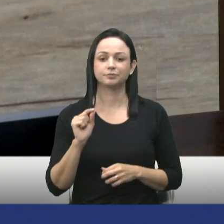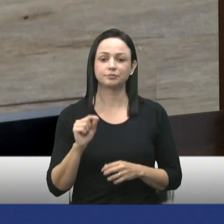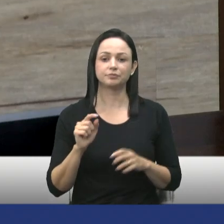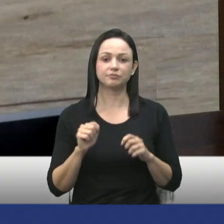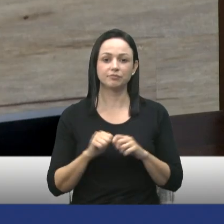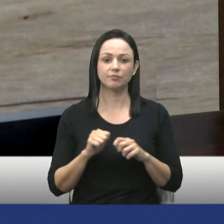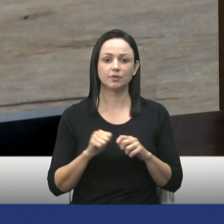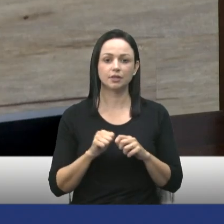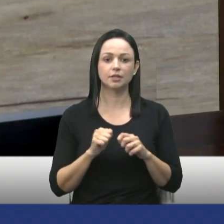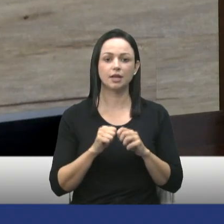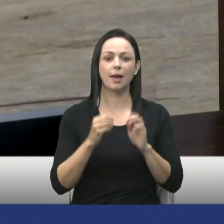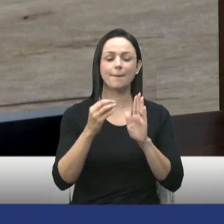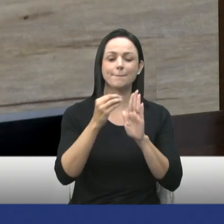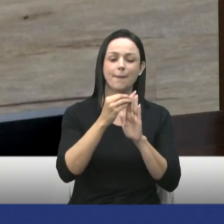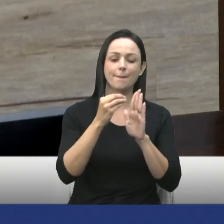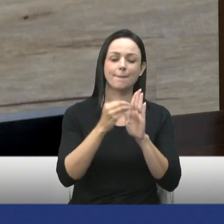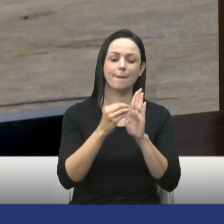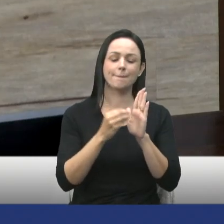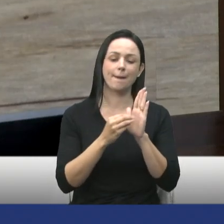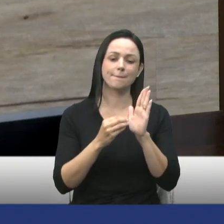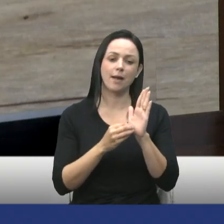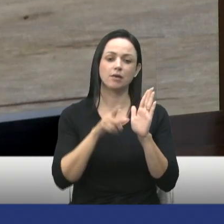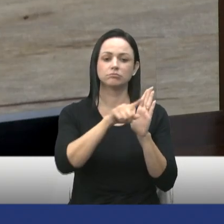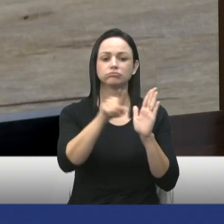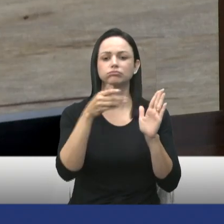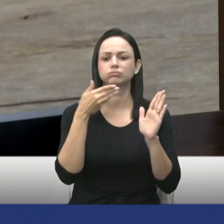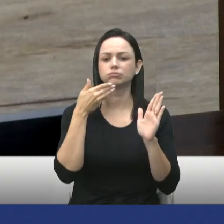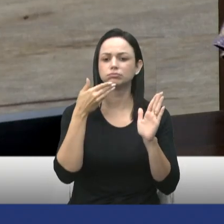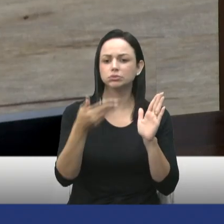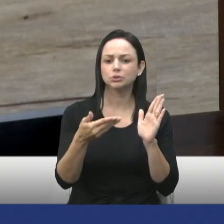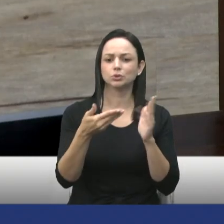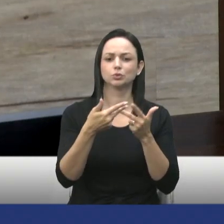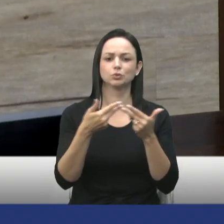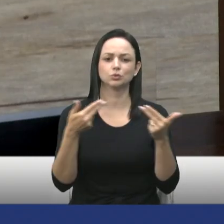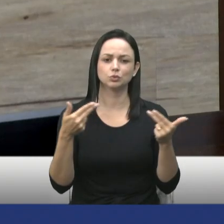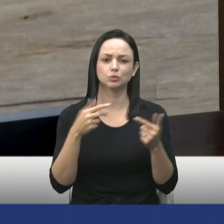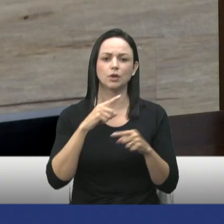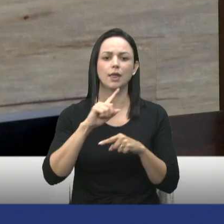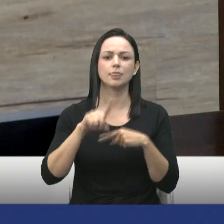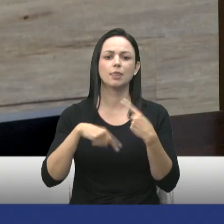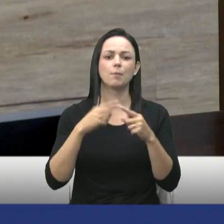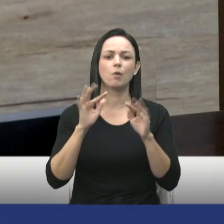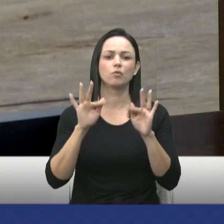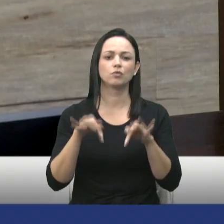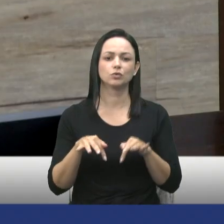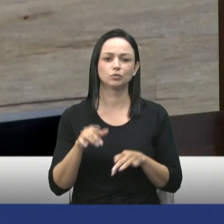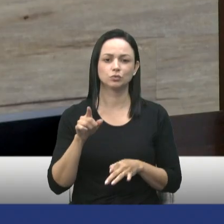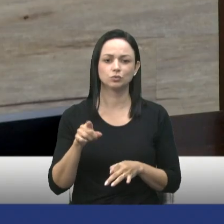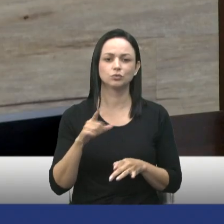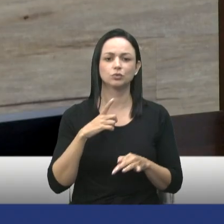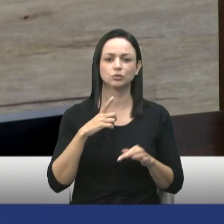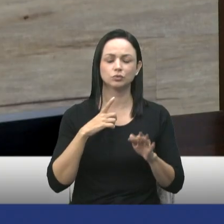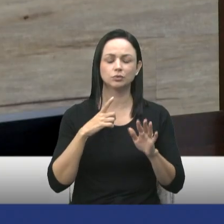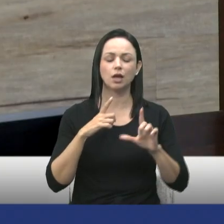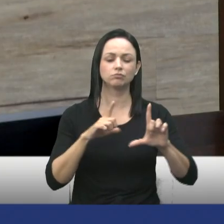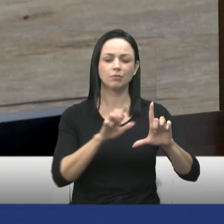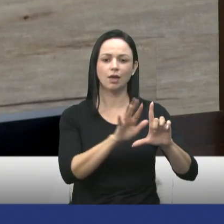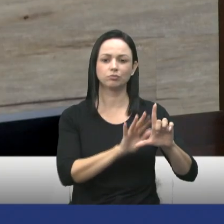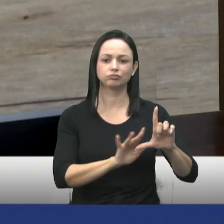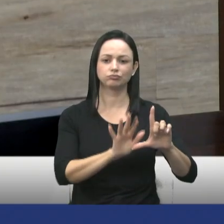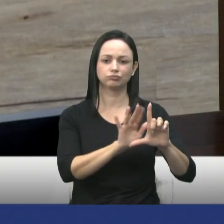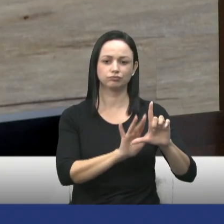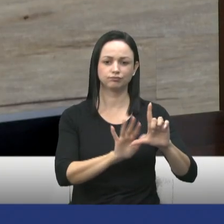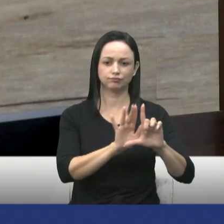fazendo as anotações das reivindicações, inclusive vai ficar depois aí no final, o QR Code, se alguém